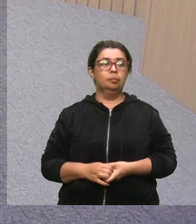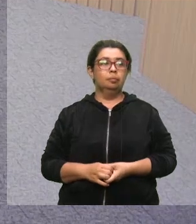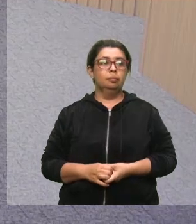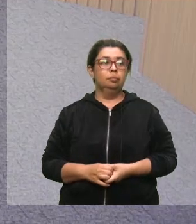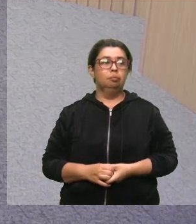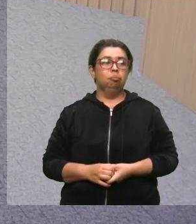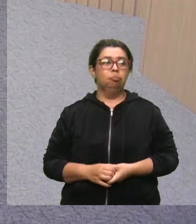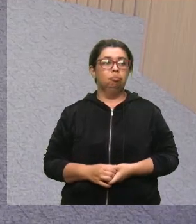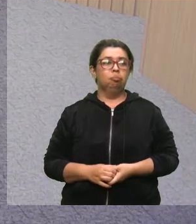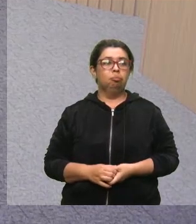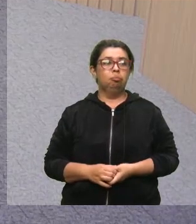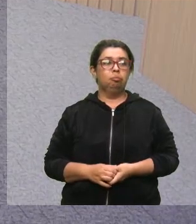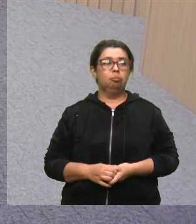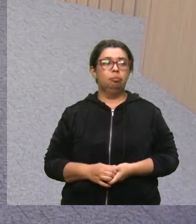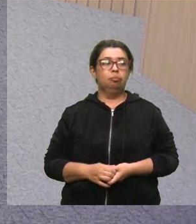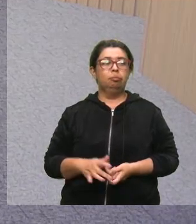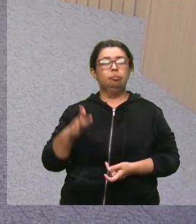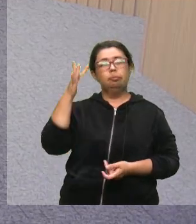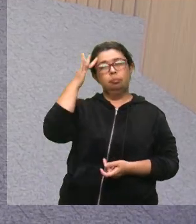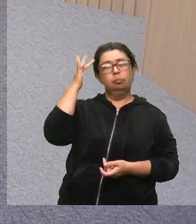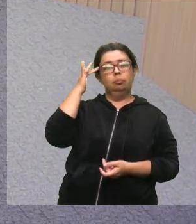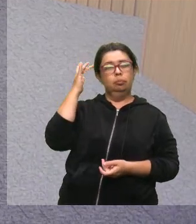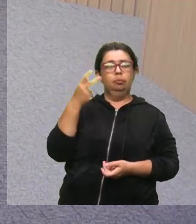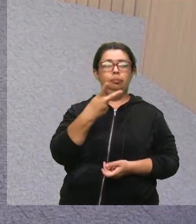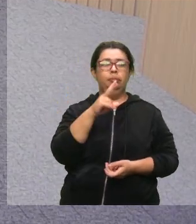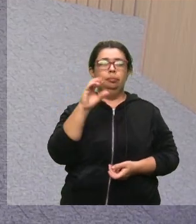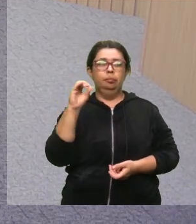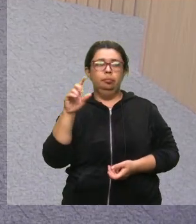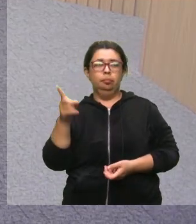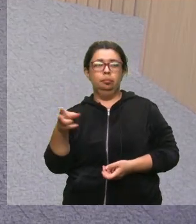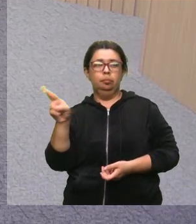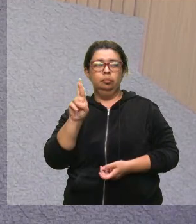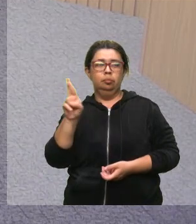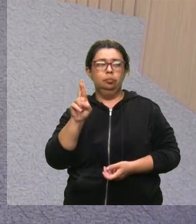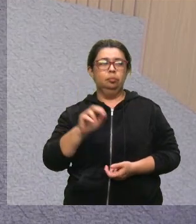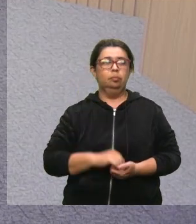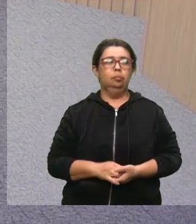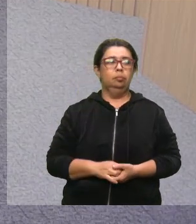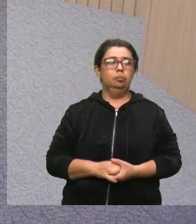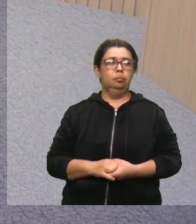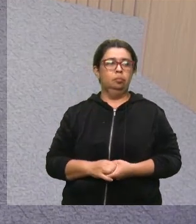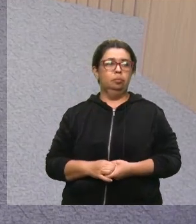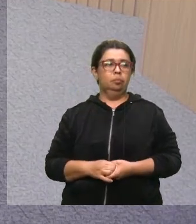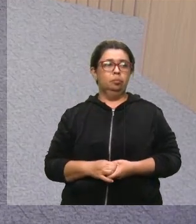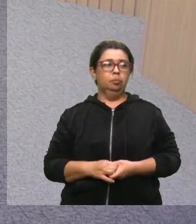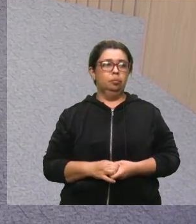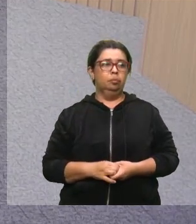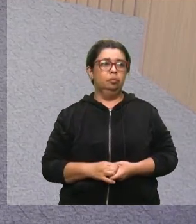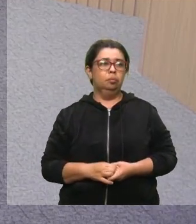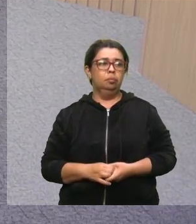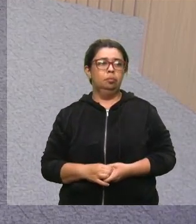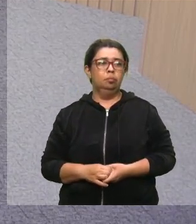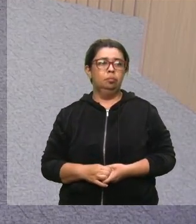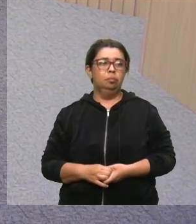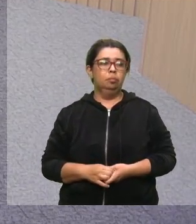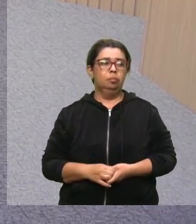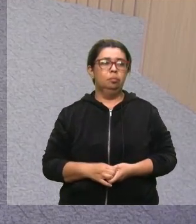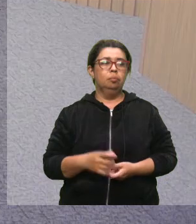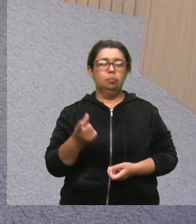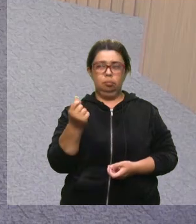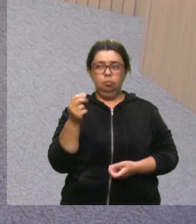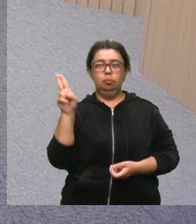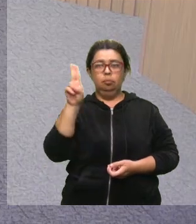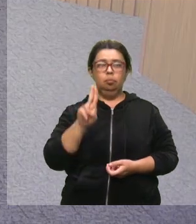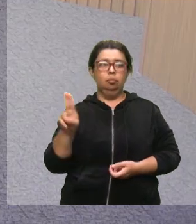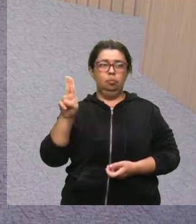Se eu não me engano, foi empenhado R$ 200.000 para a castração em 2024. Tá, foi o valor que foi utilizado